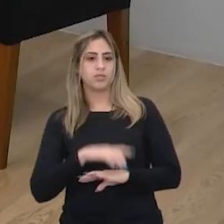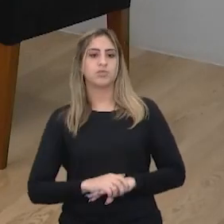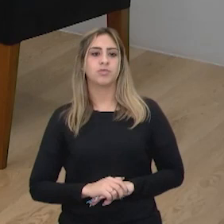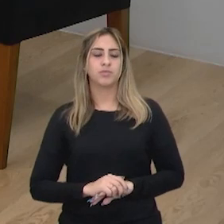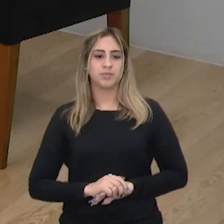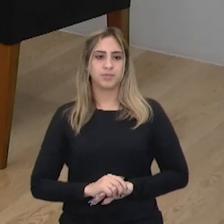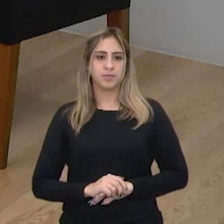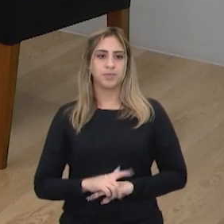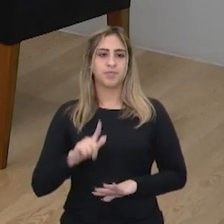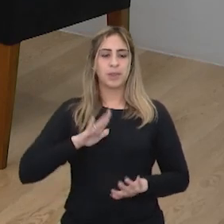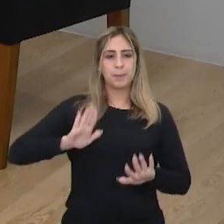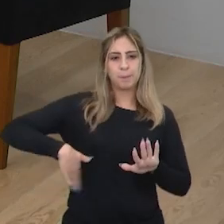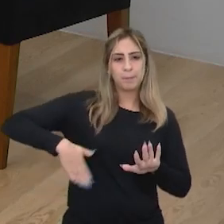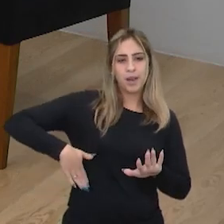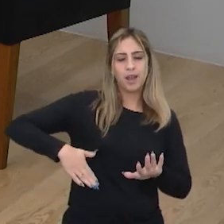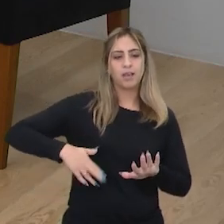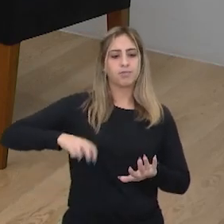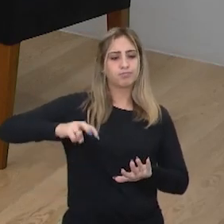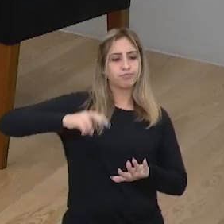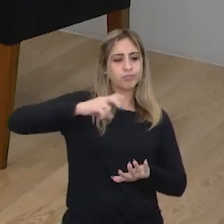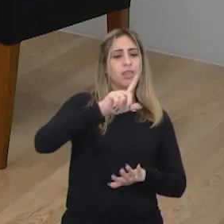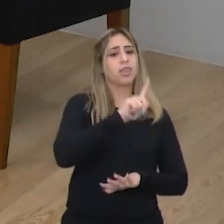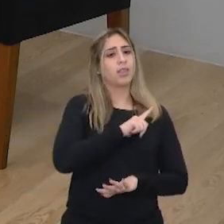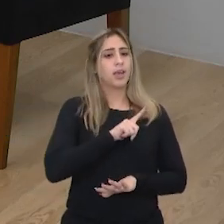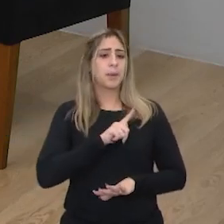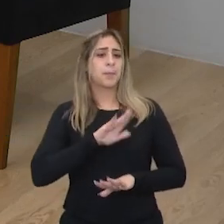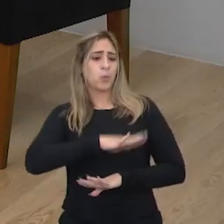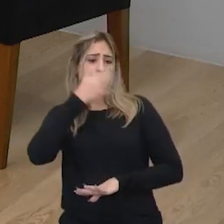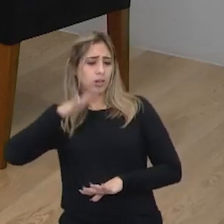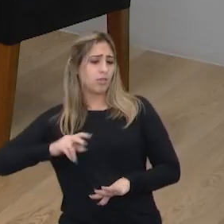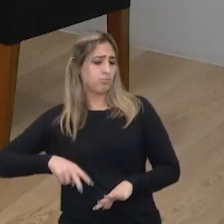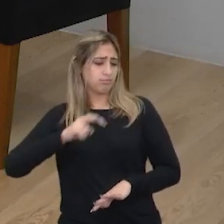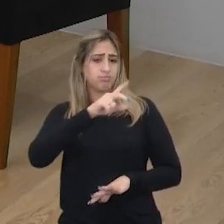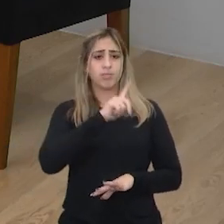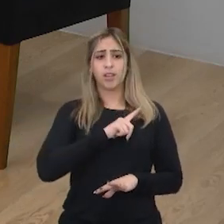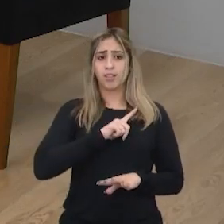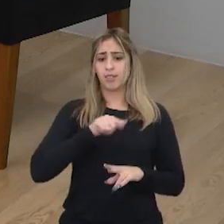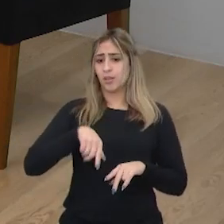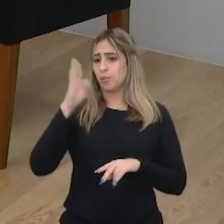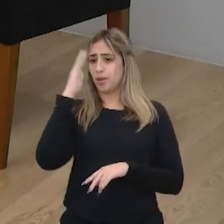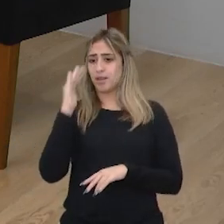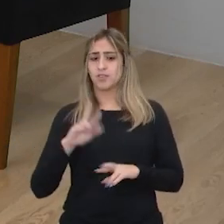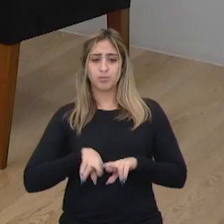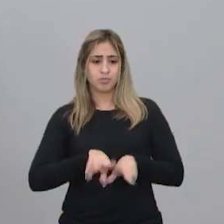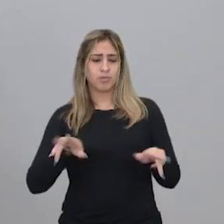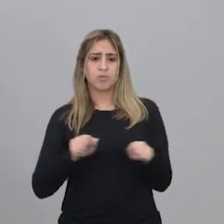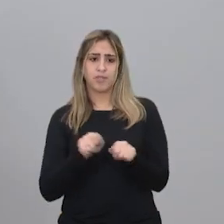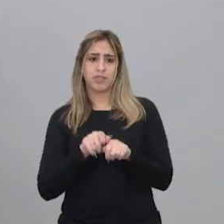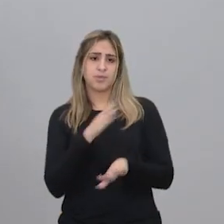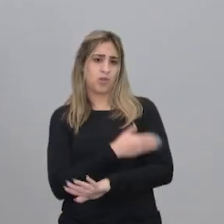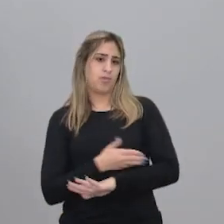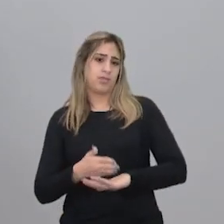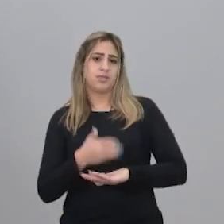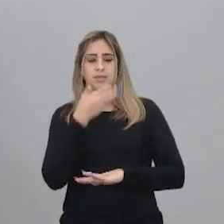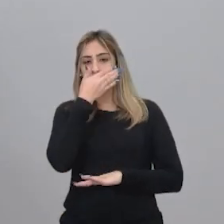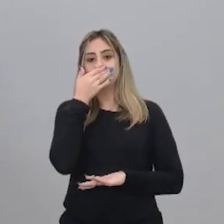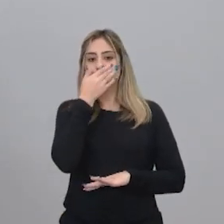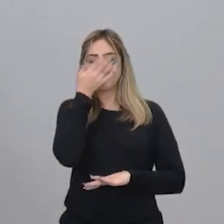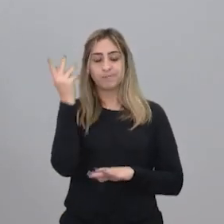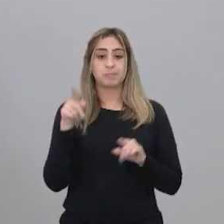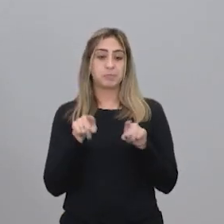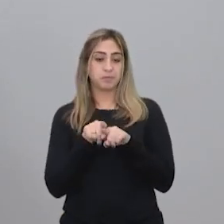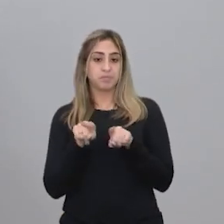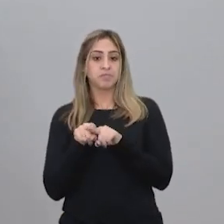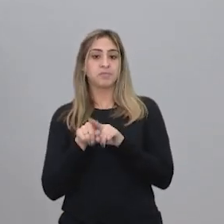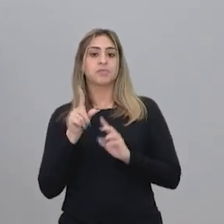tem travessias de praia, travessias de montanha, tem muitas coisas que dá para você fazer para começar. E fora isso, eu